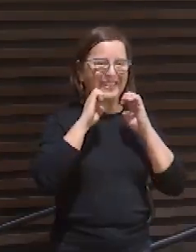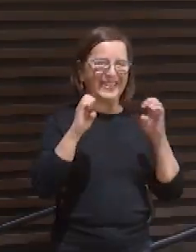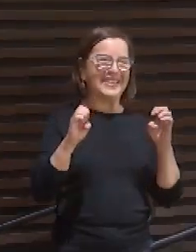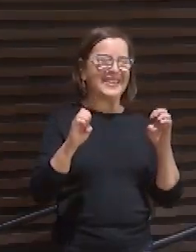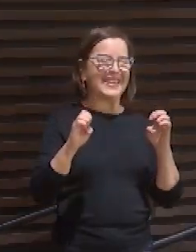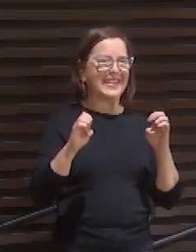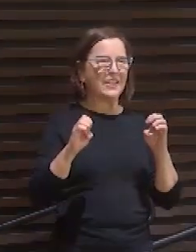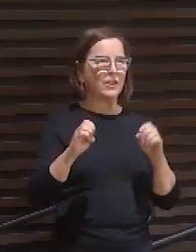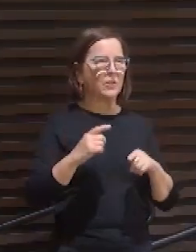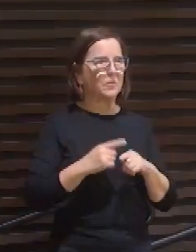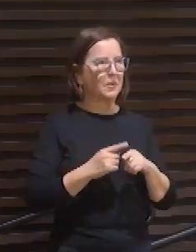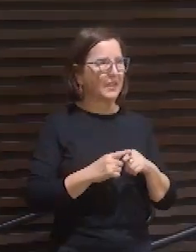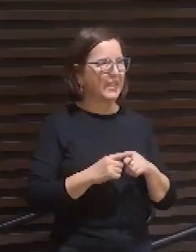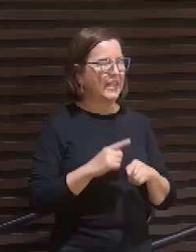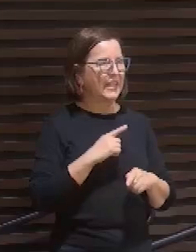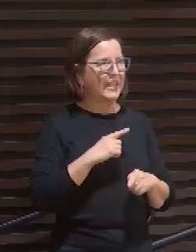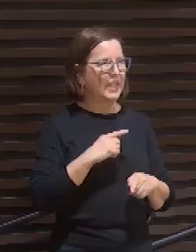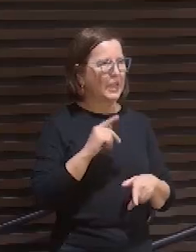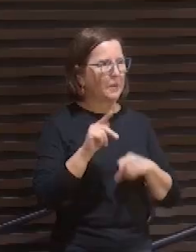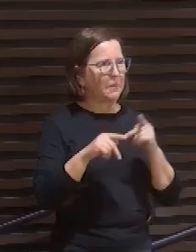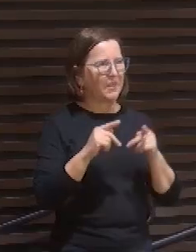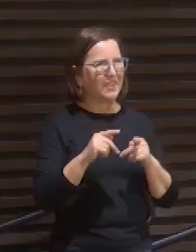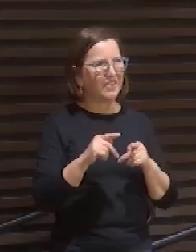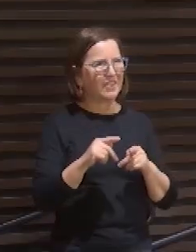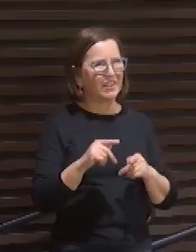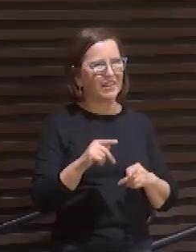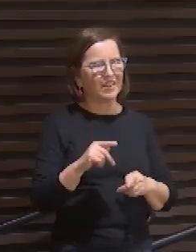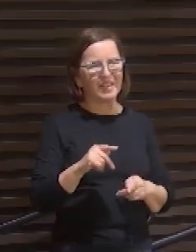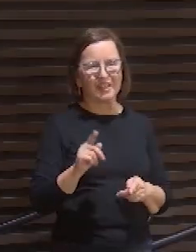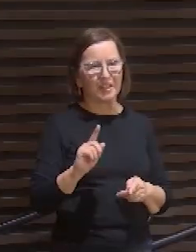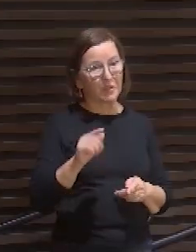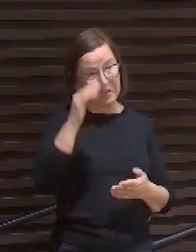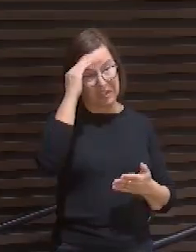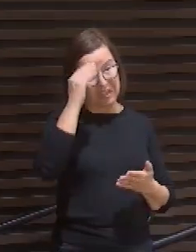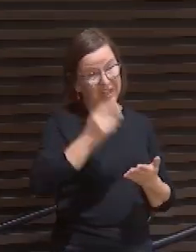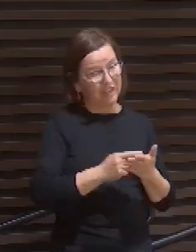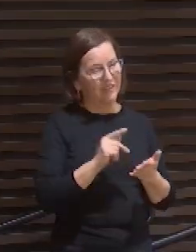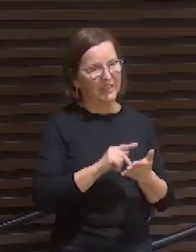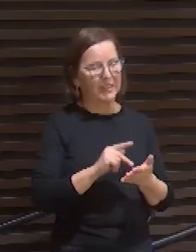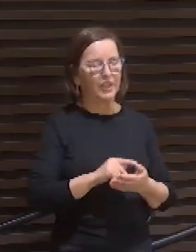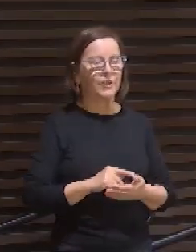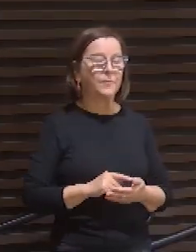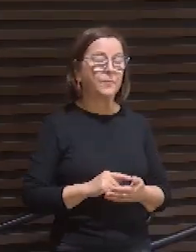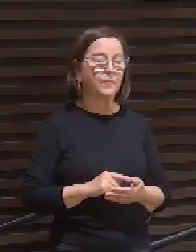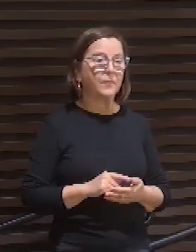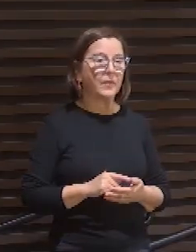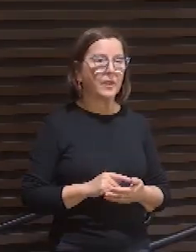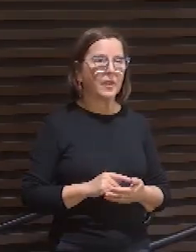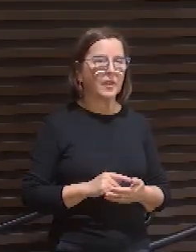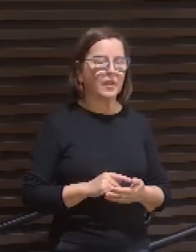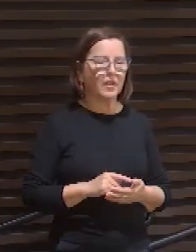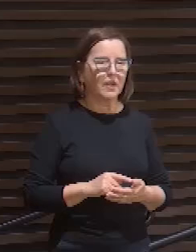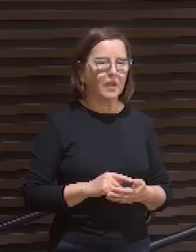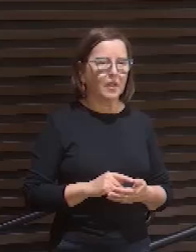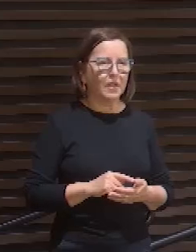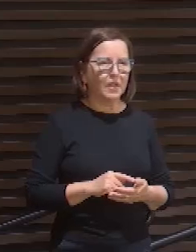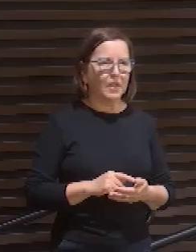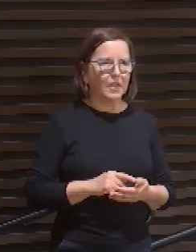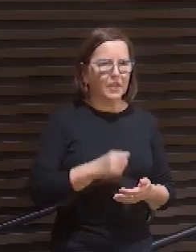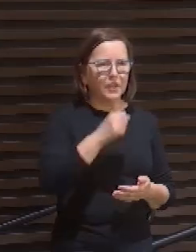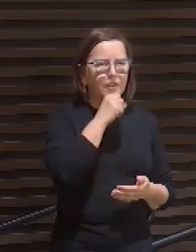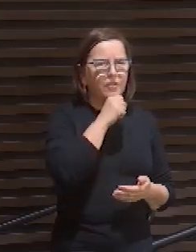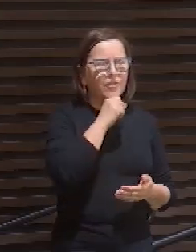porque tem muitos que acreditam, mas não crê. E aquele velho ministro, velho